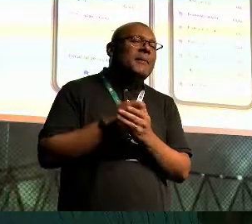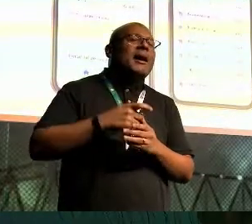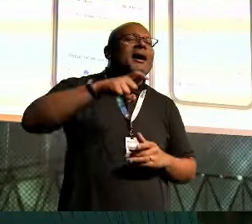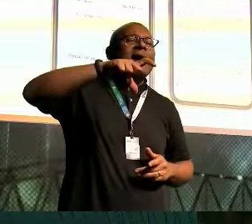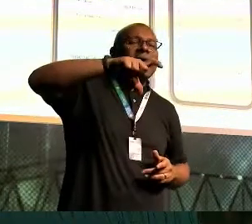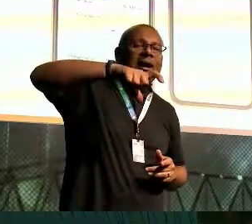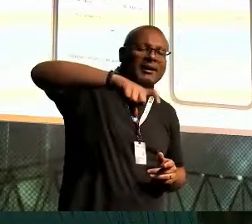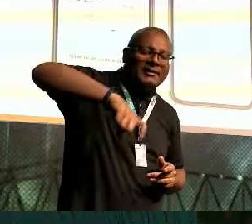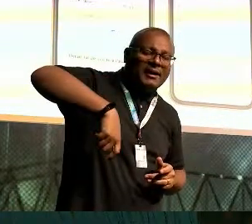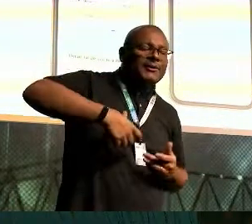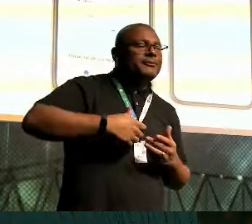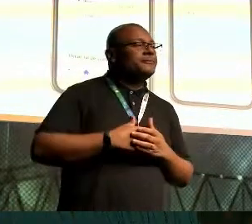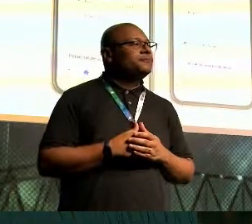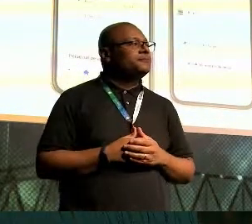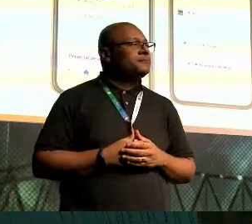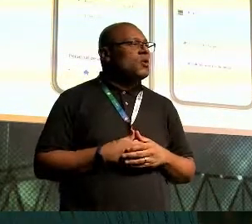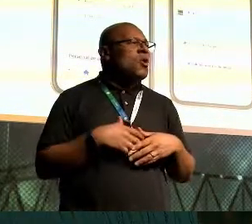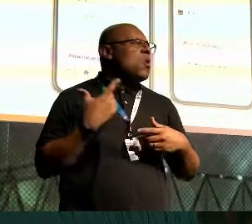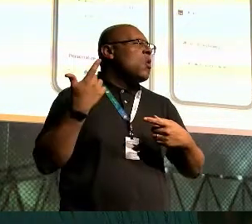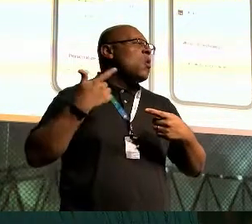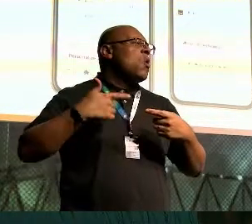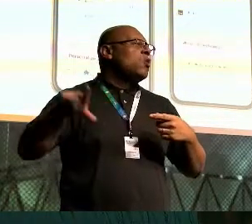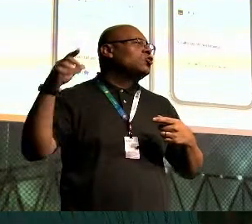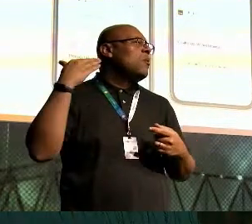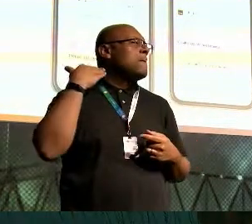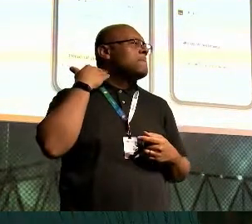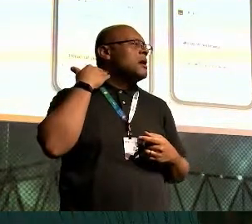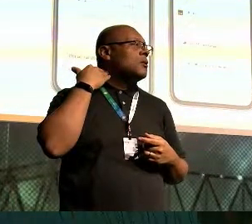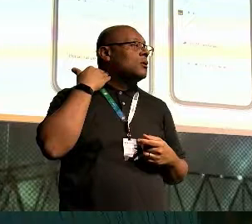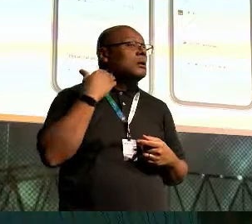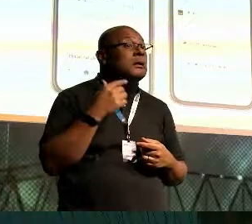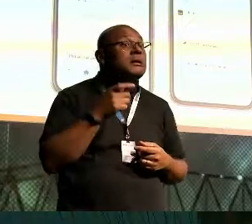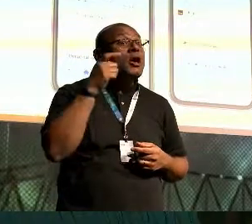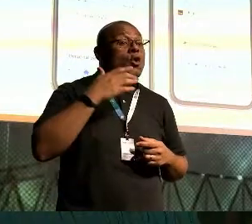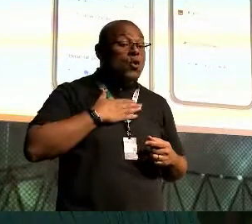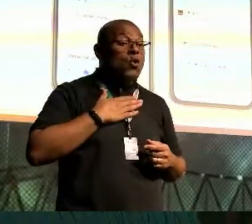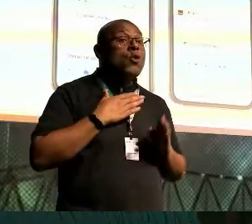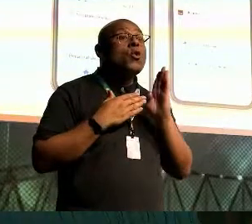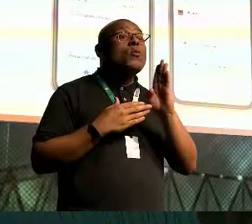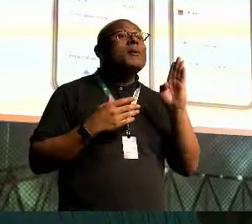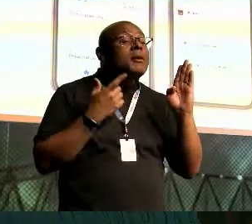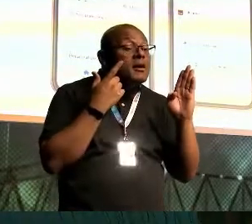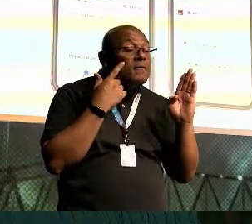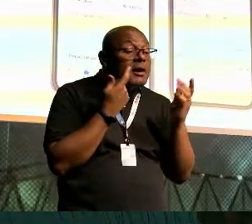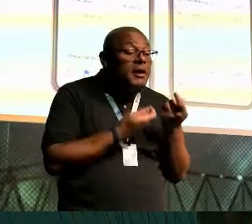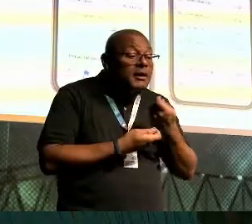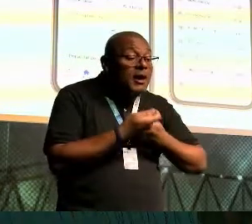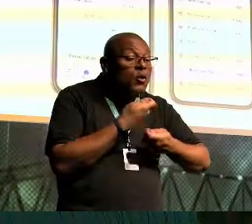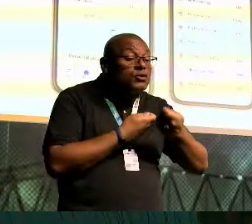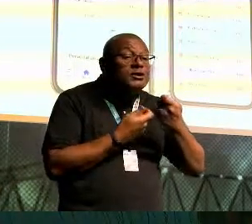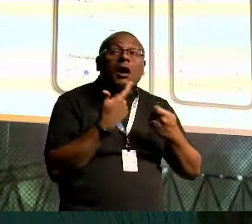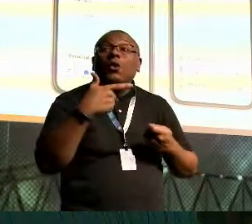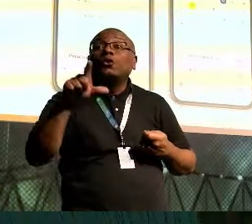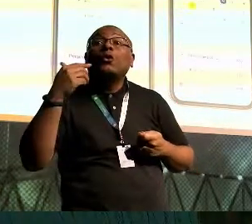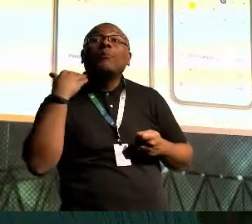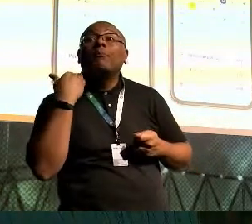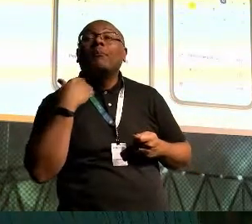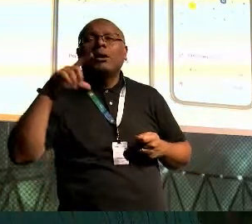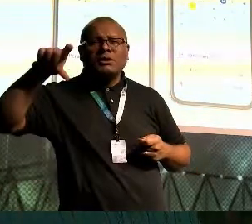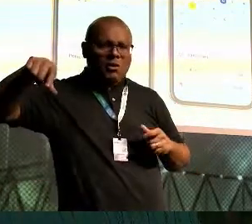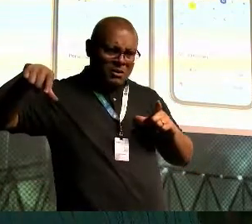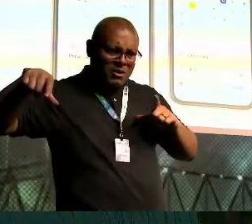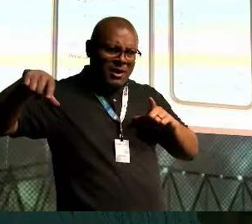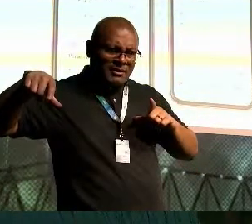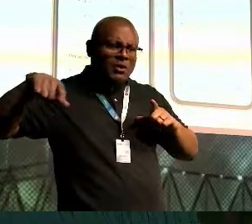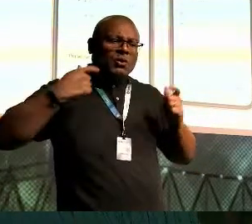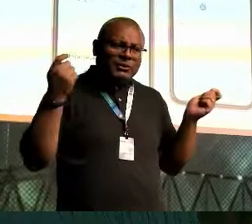ou de o que for em outros bancos. Aí começa a ficar interessante também. Ali, por exemplo, tem outro.